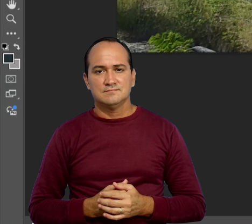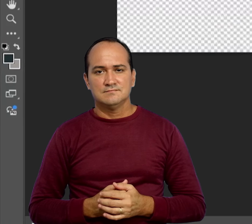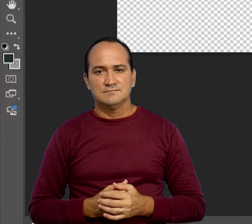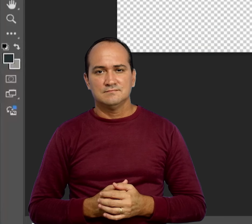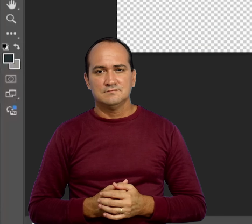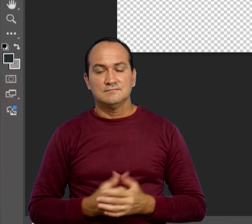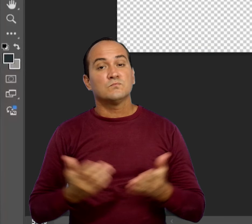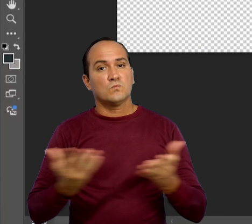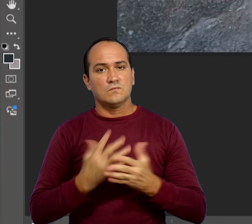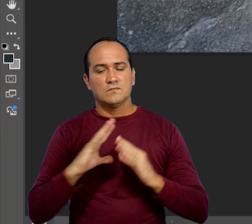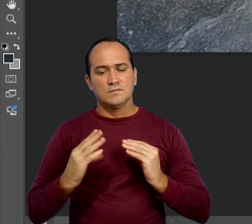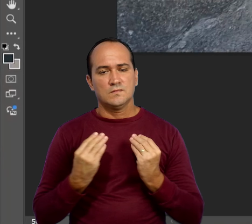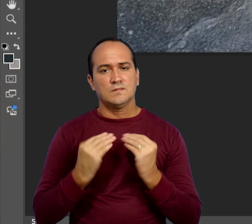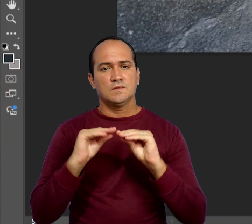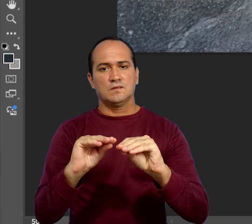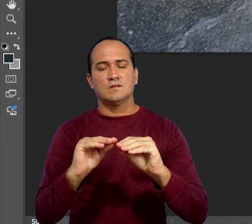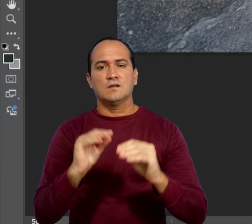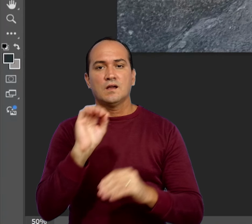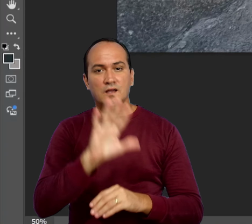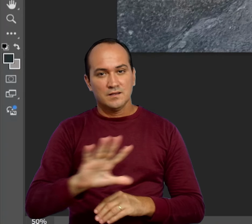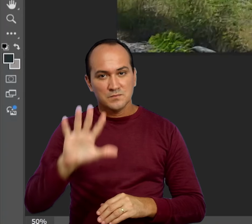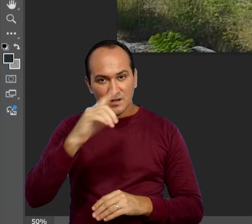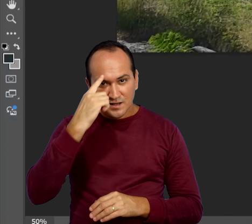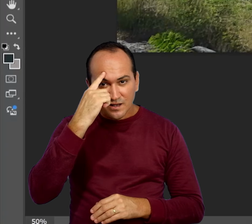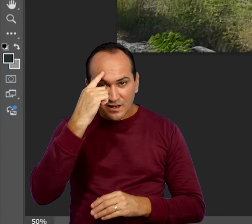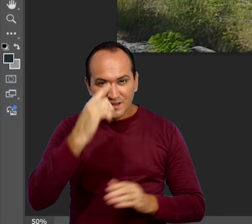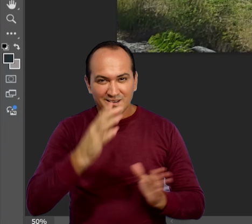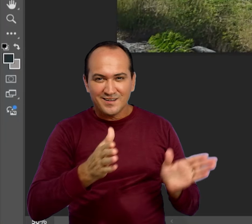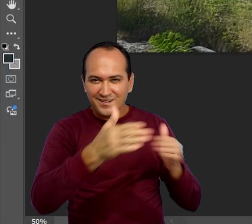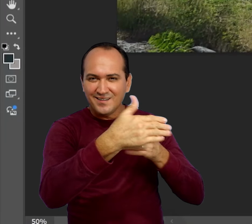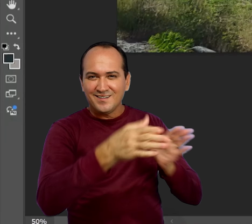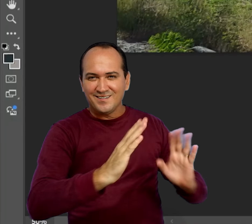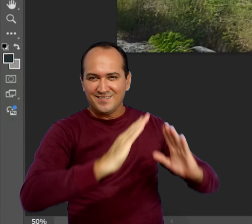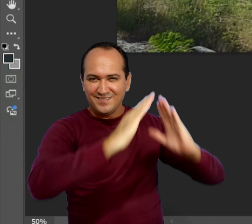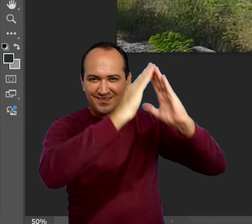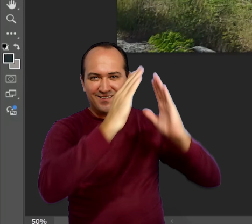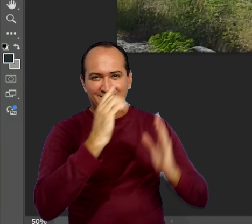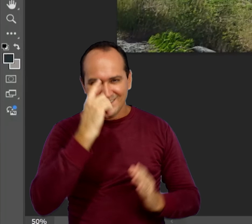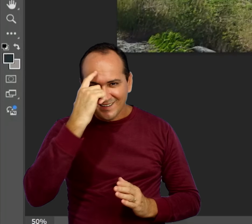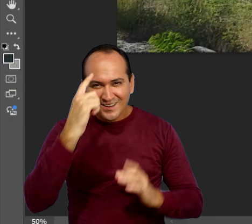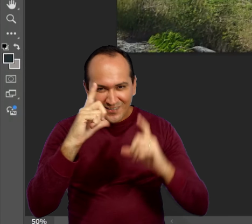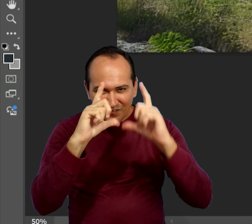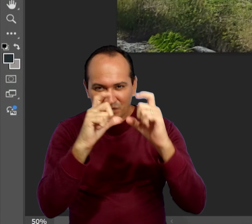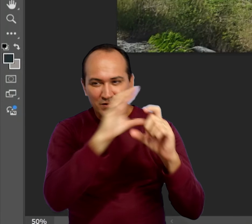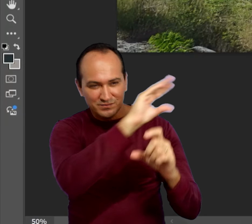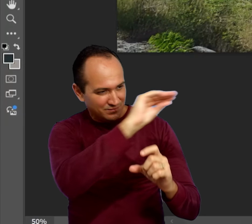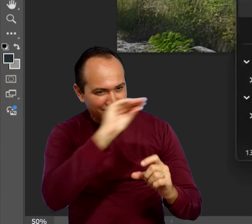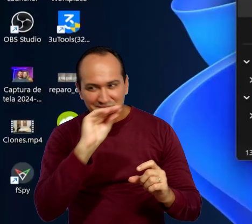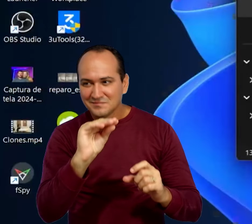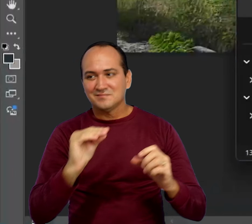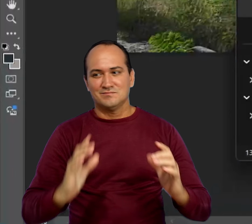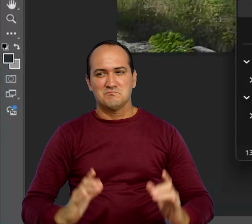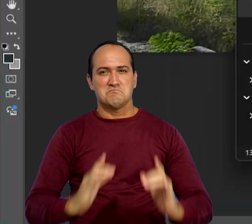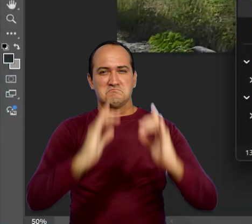tá? Então eu vou acrescentar também aquela imagem do templo, né? Então eu vou buscar aqui aquela